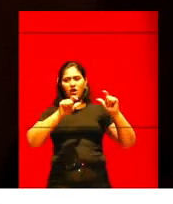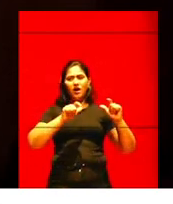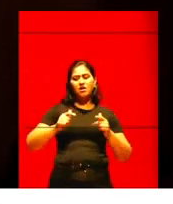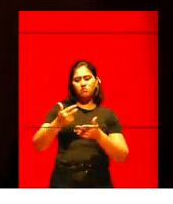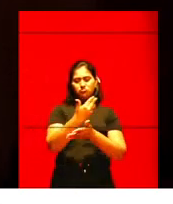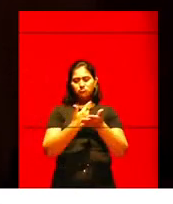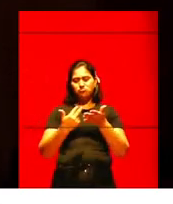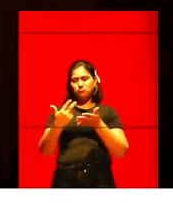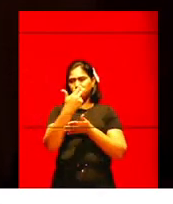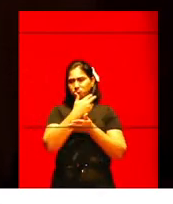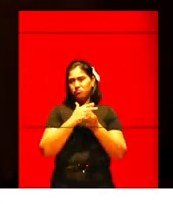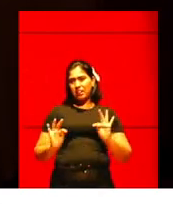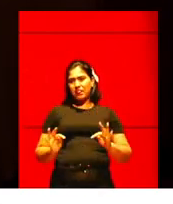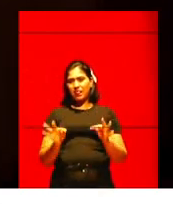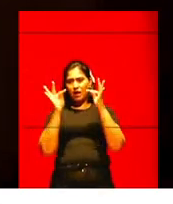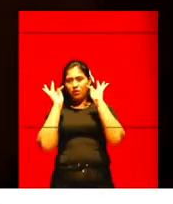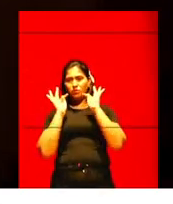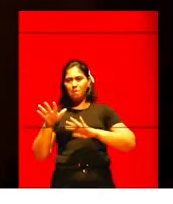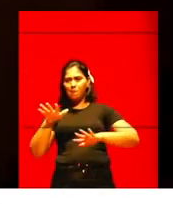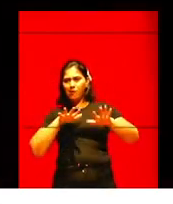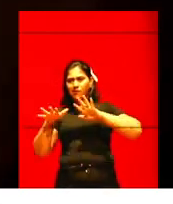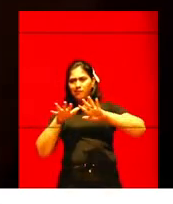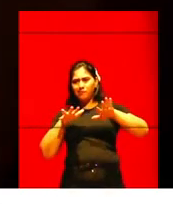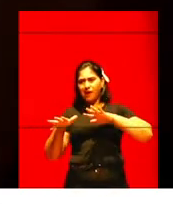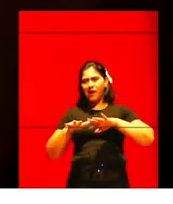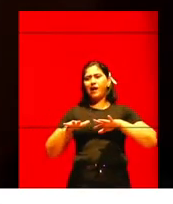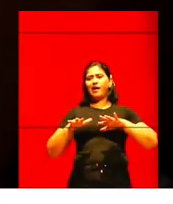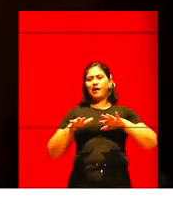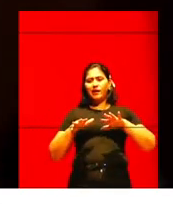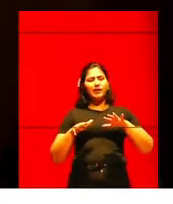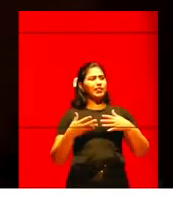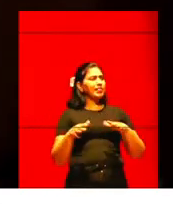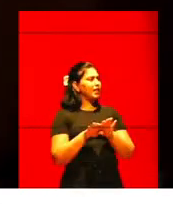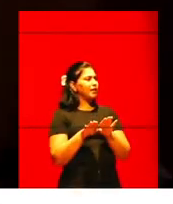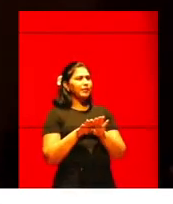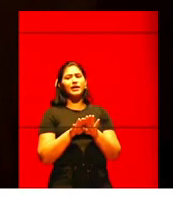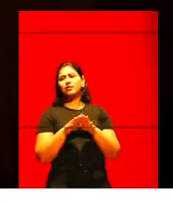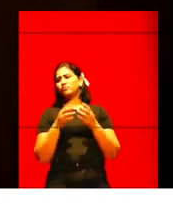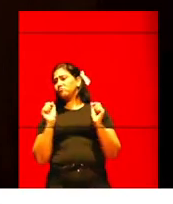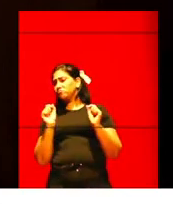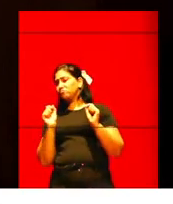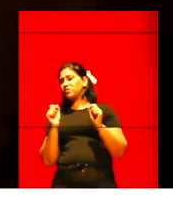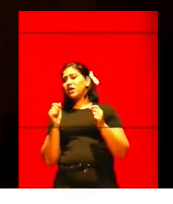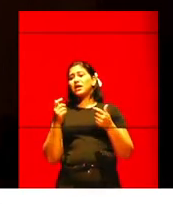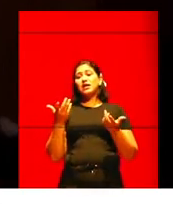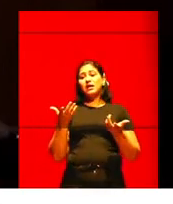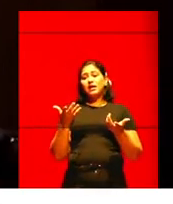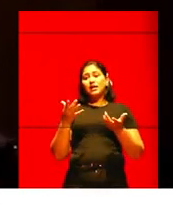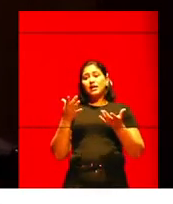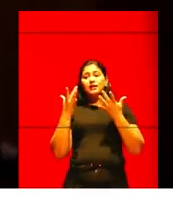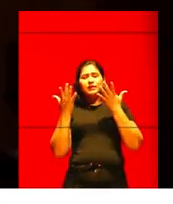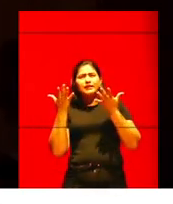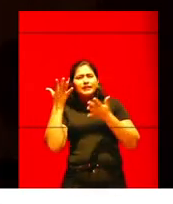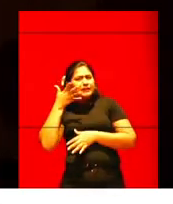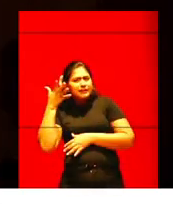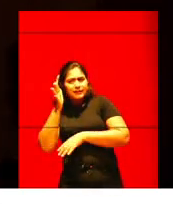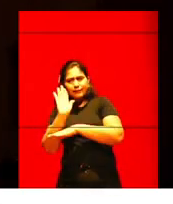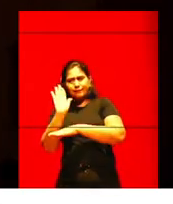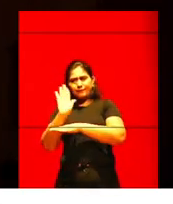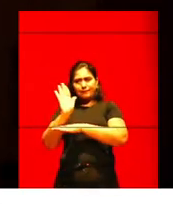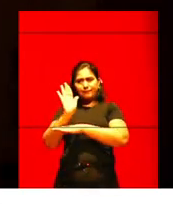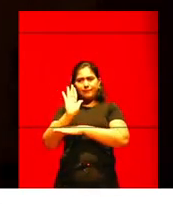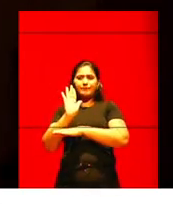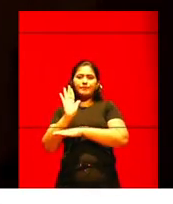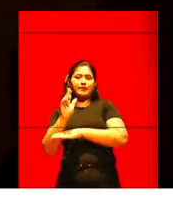já tecnológicas. Movimento, né? A gente tem aqui, ó, o cinema. Cinema não é algo antigo, não. Inclusive, o Enem já cobrou um tema